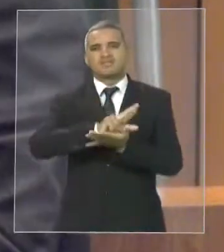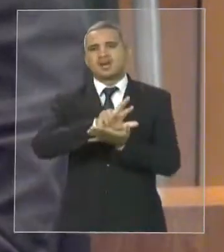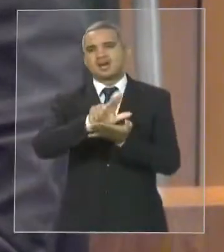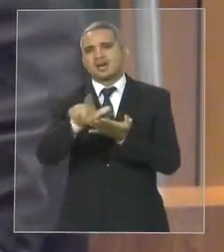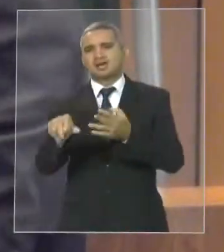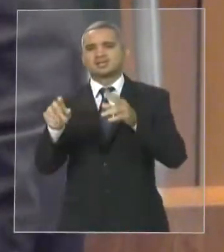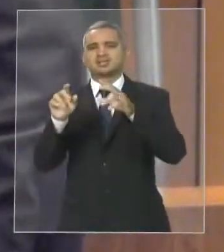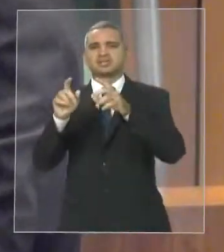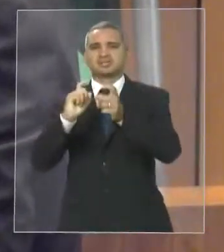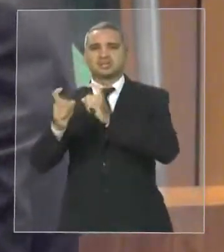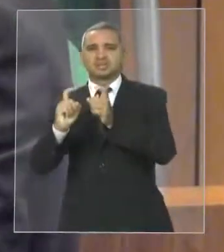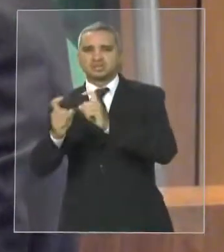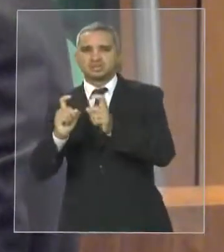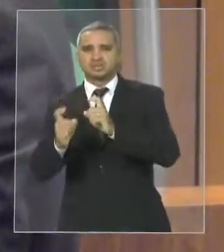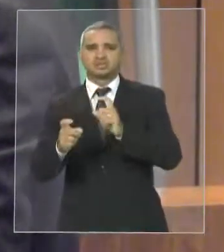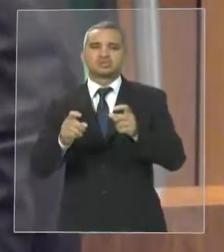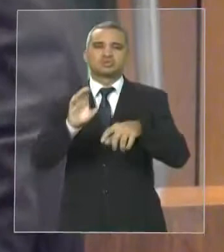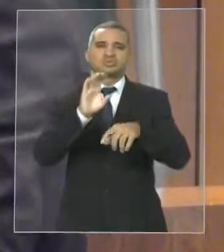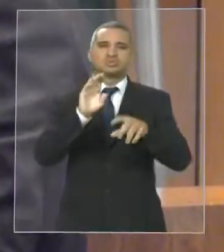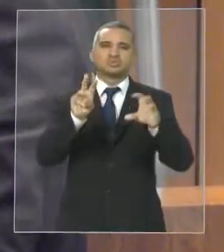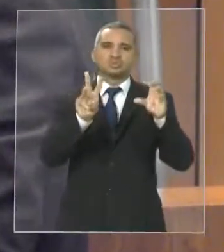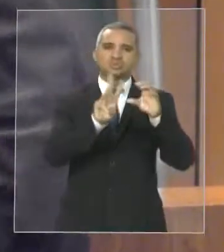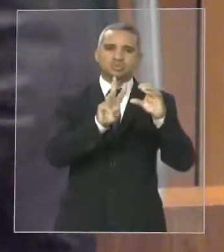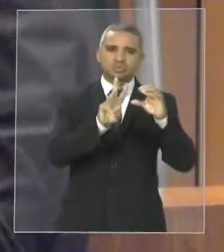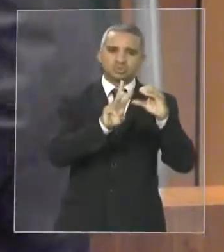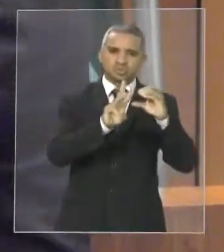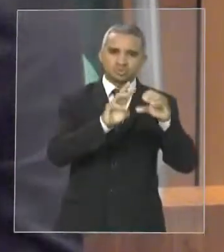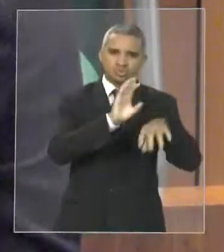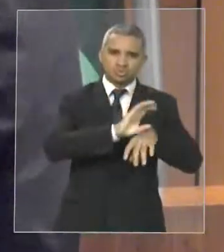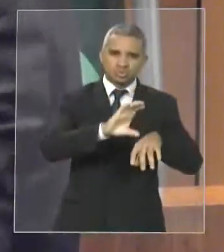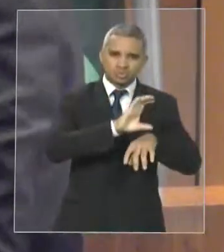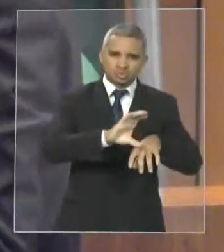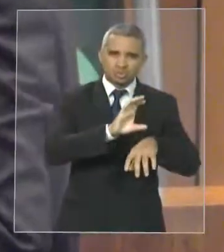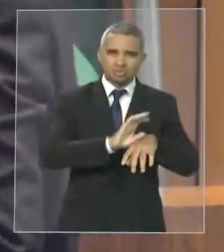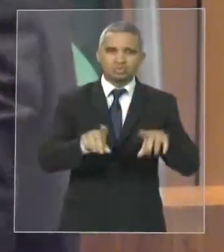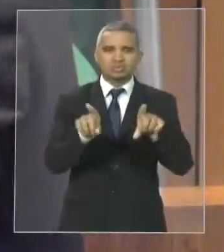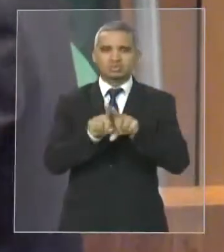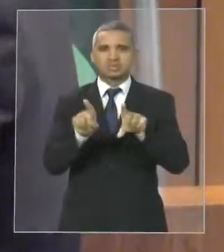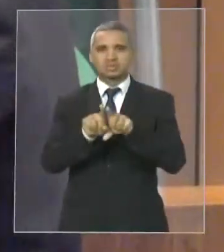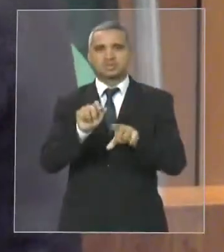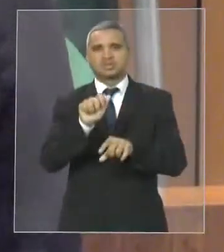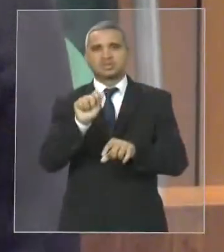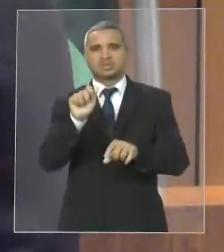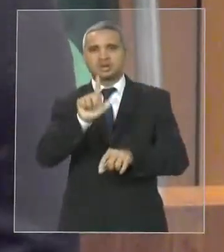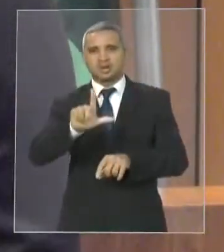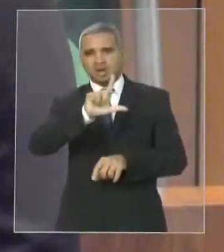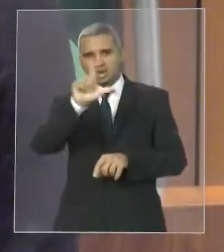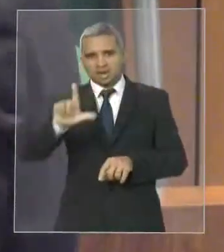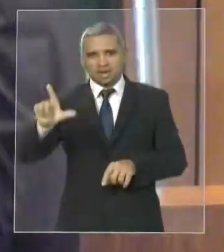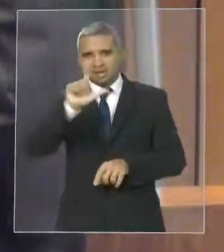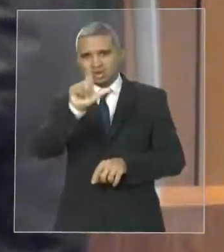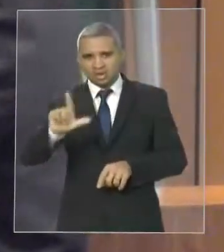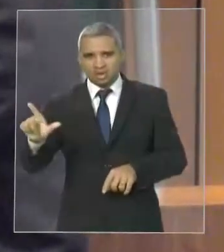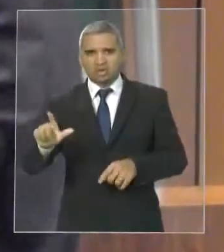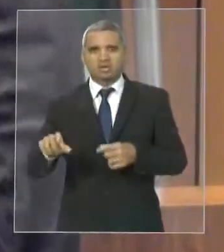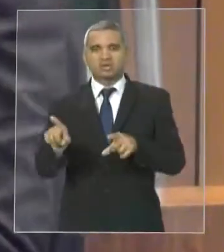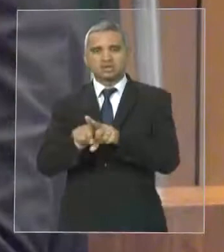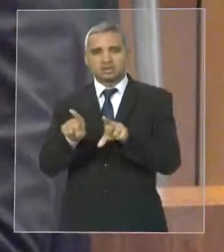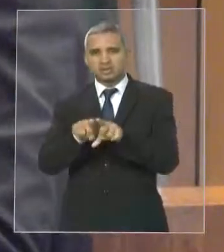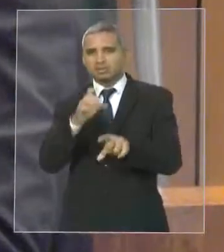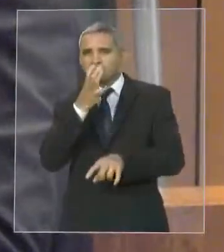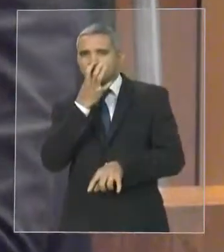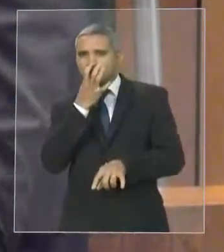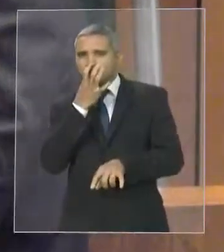Wellington, na Avenida Litorânea, acompanhando o TAF, em vários momentos, em várias lutas, em